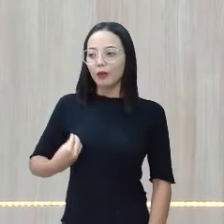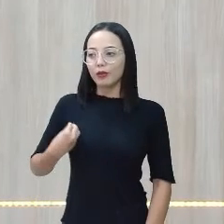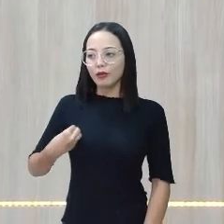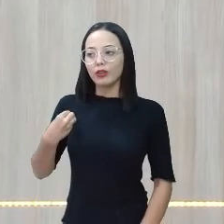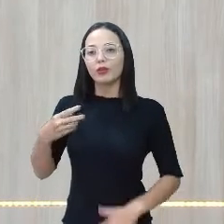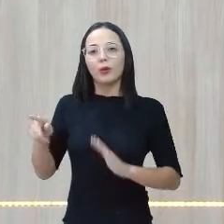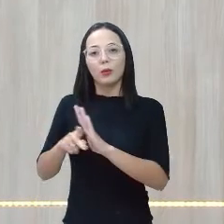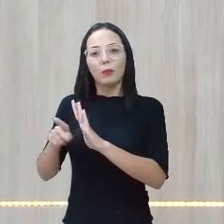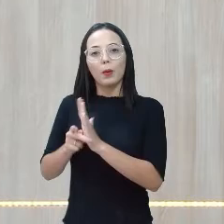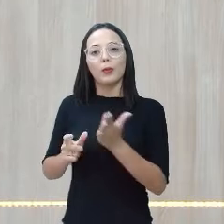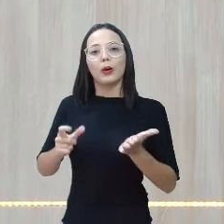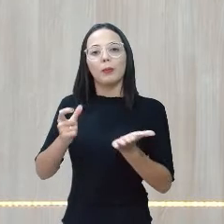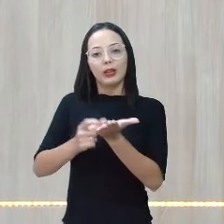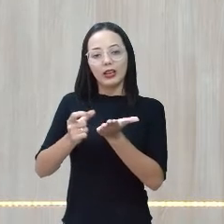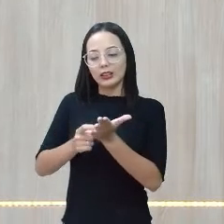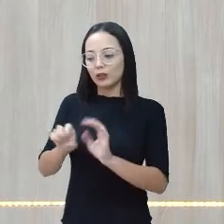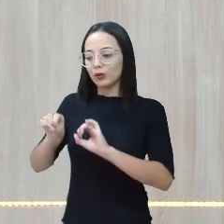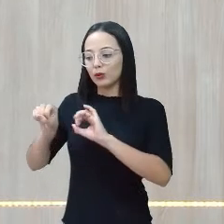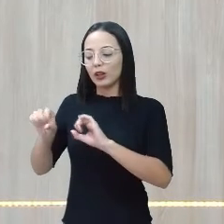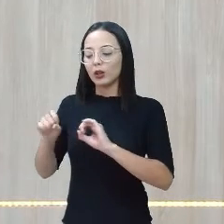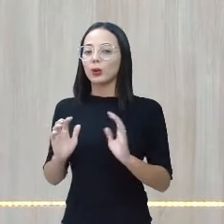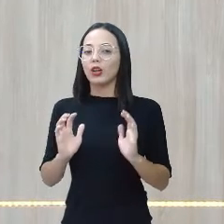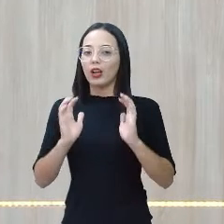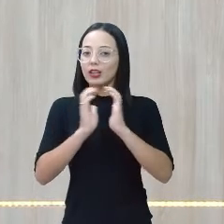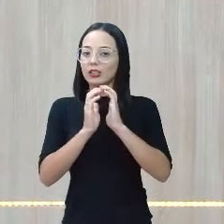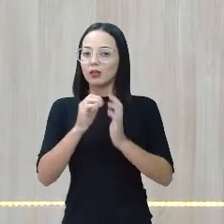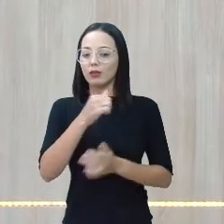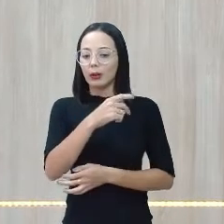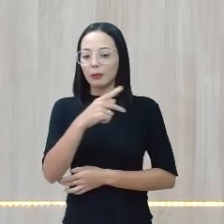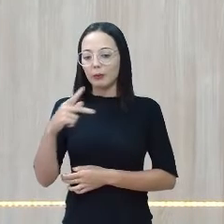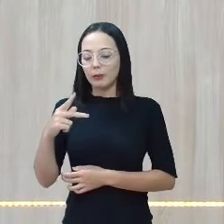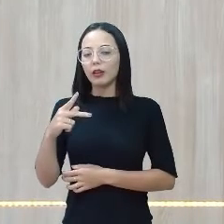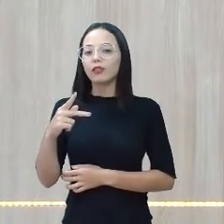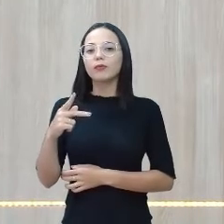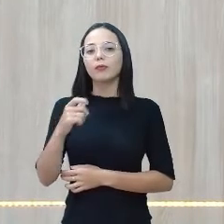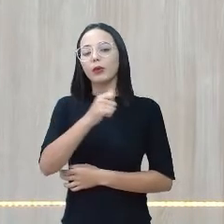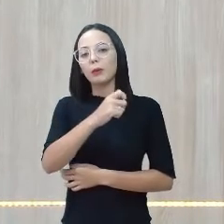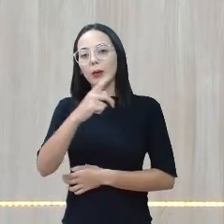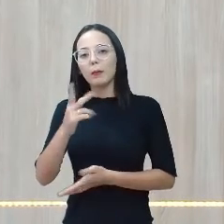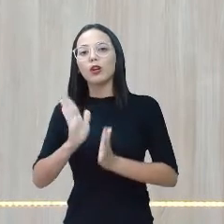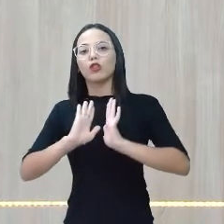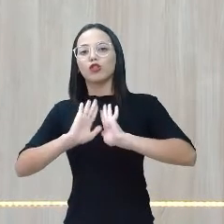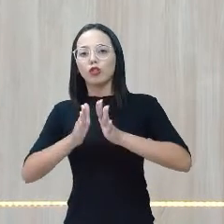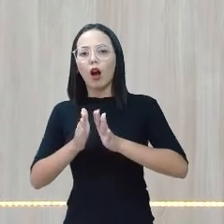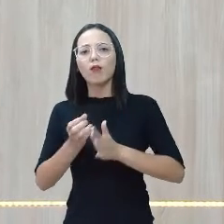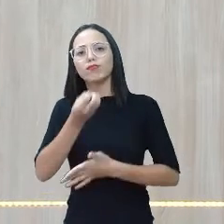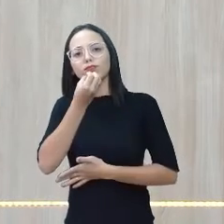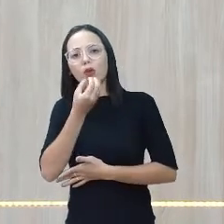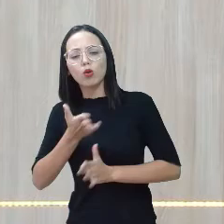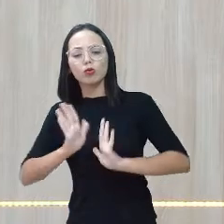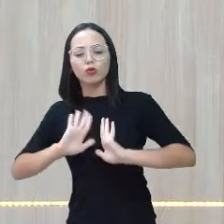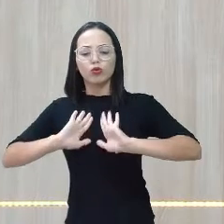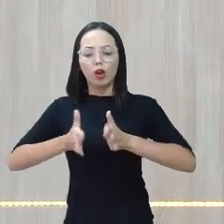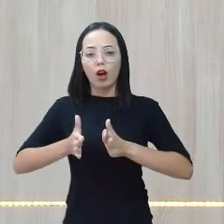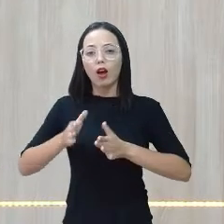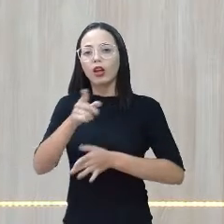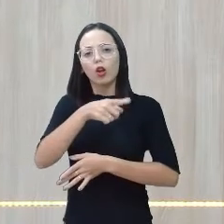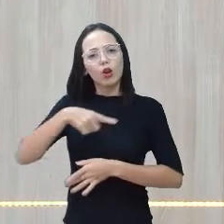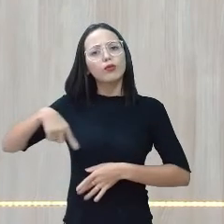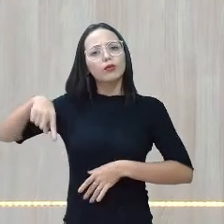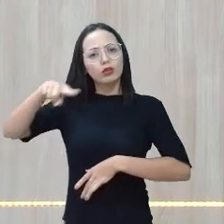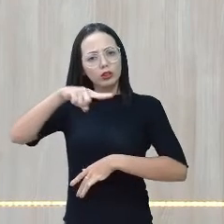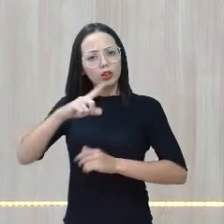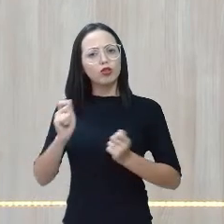pelo aplicativo do Educa Recife. O aplicativo já está funcionando e vocês